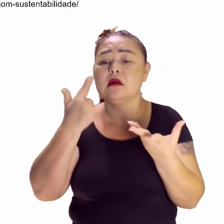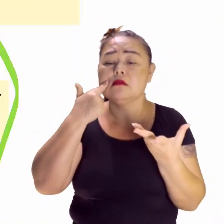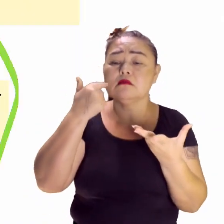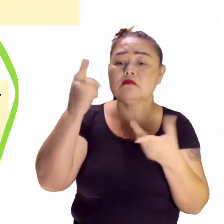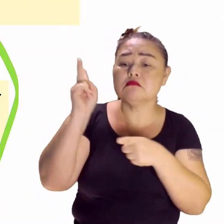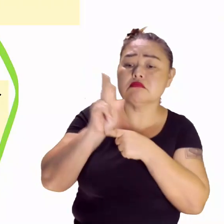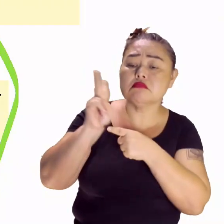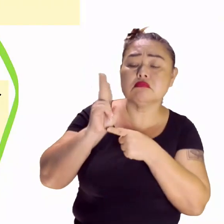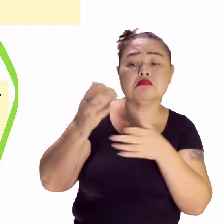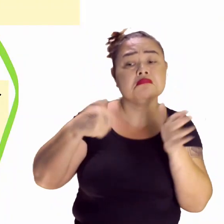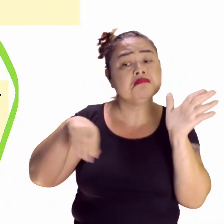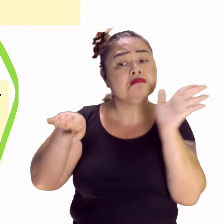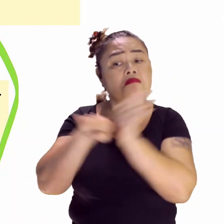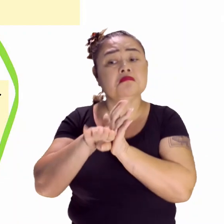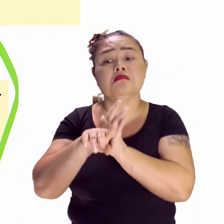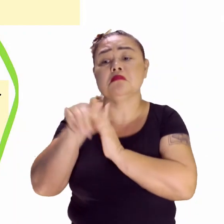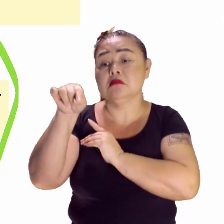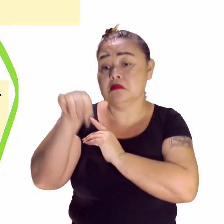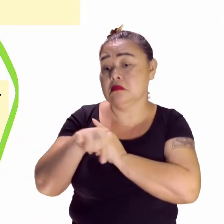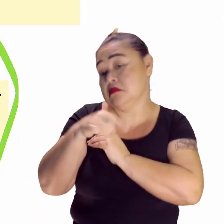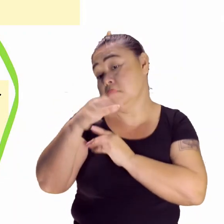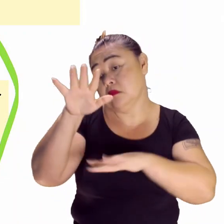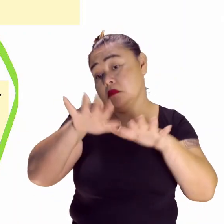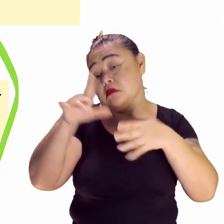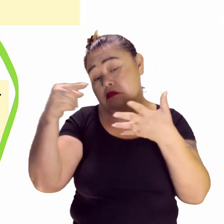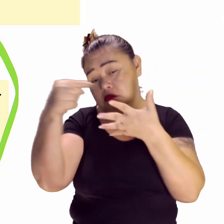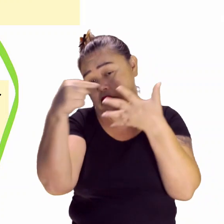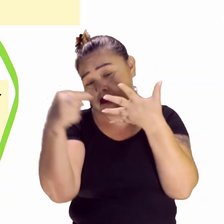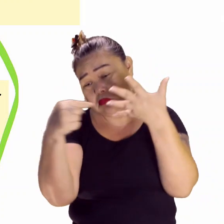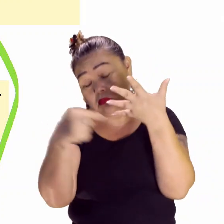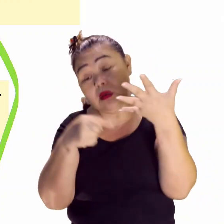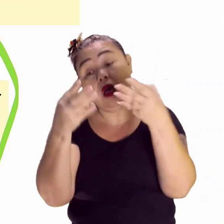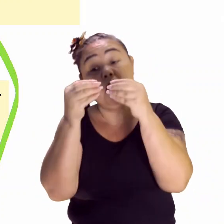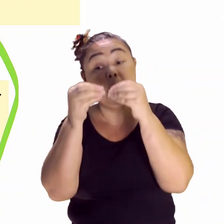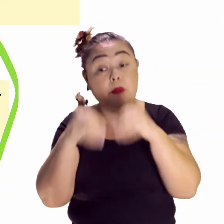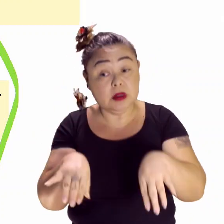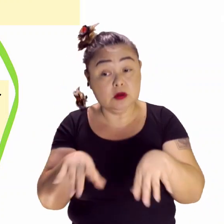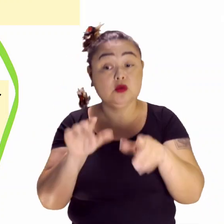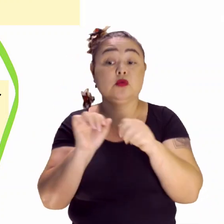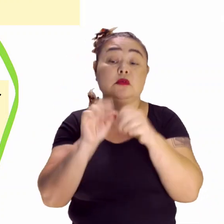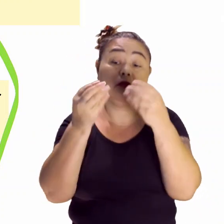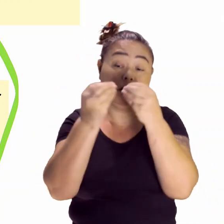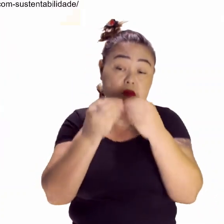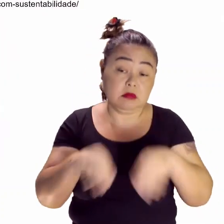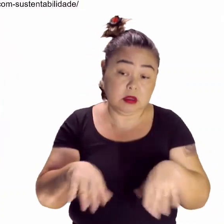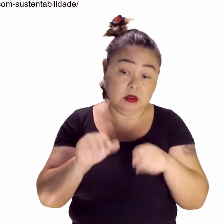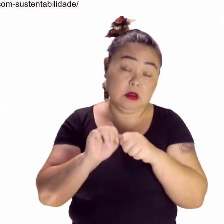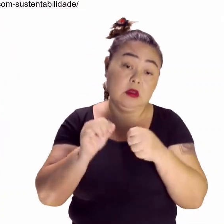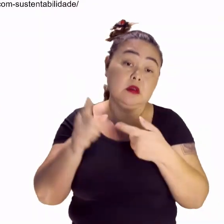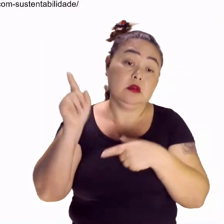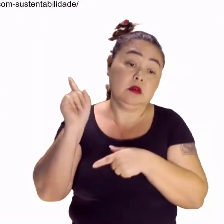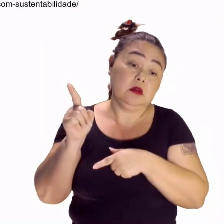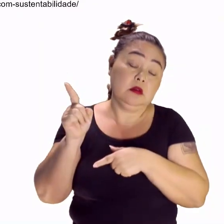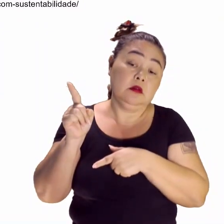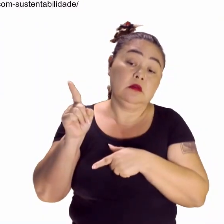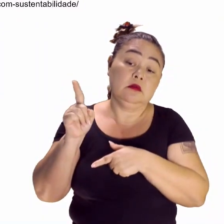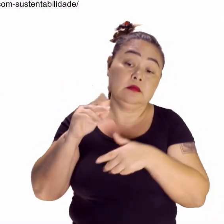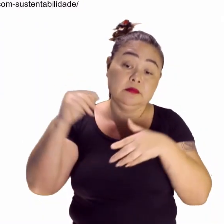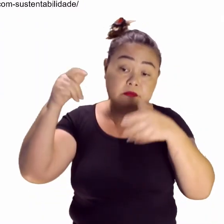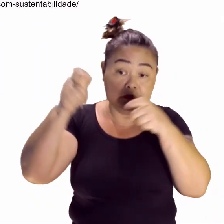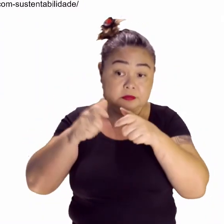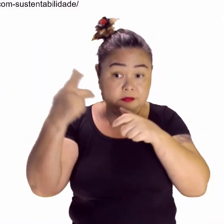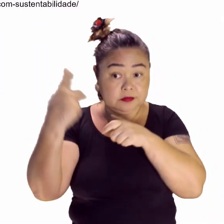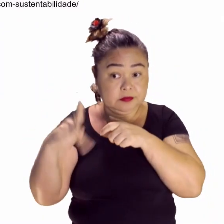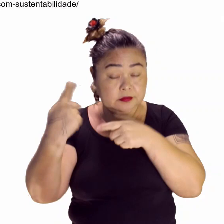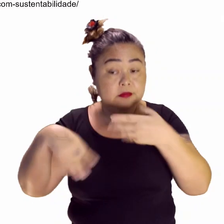para vir conservada não chega da maneira que é para chegar Então tudo isso daí acaba sendo um prejuízo quando ele fala da produção tanto do mercado local